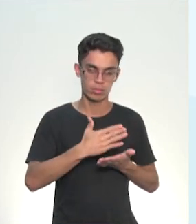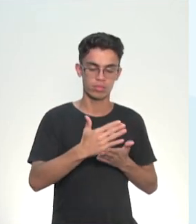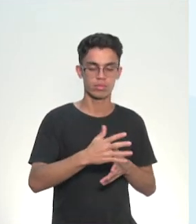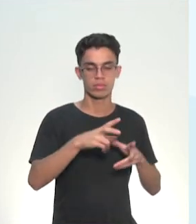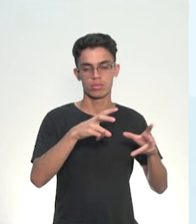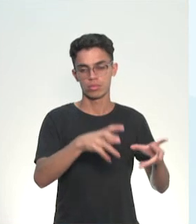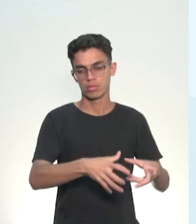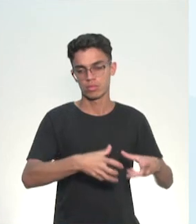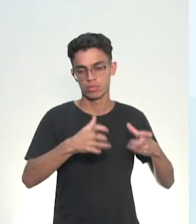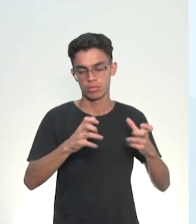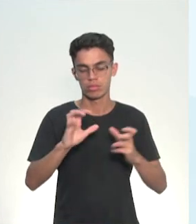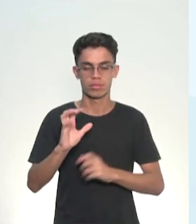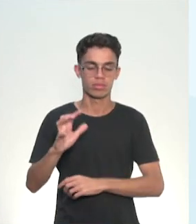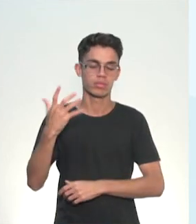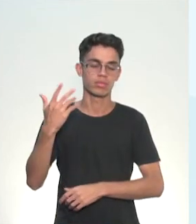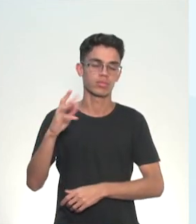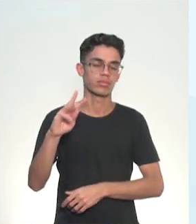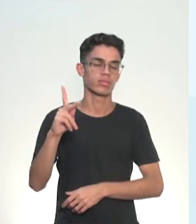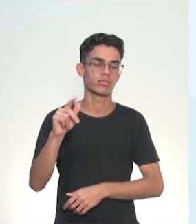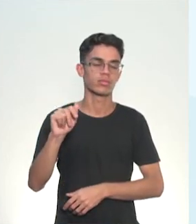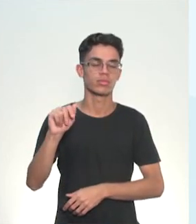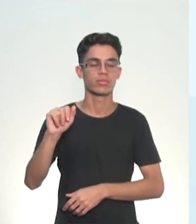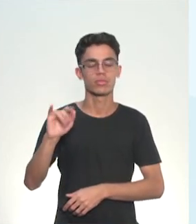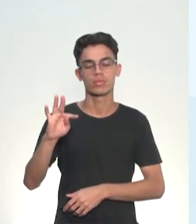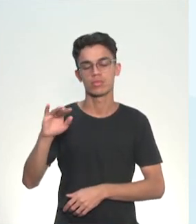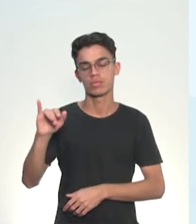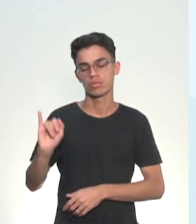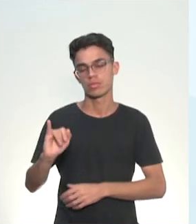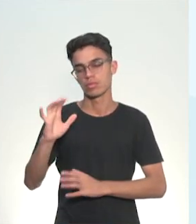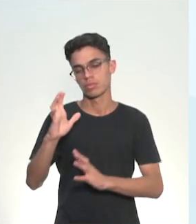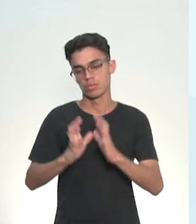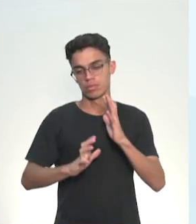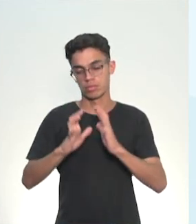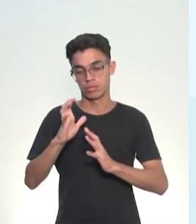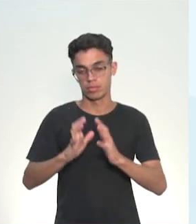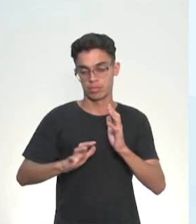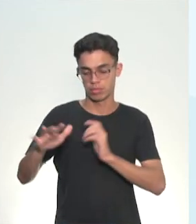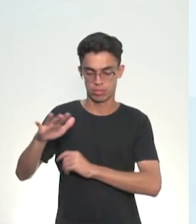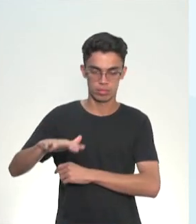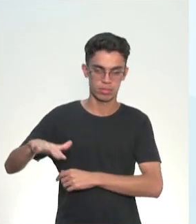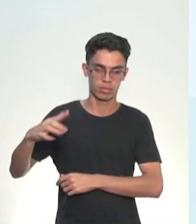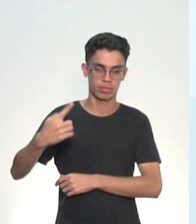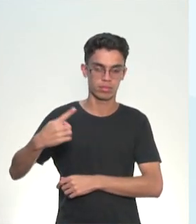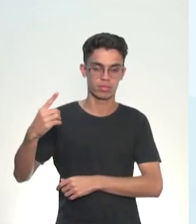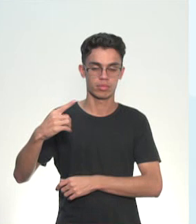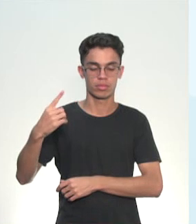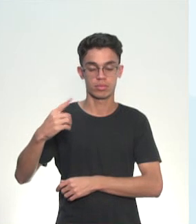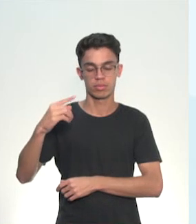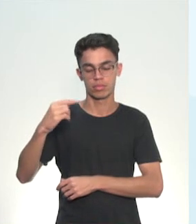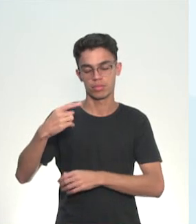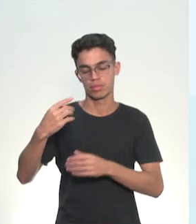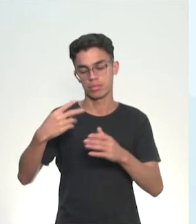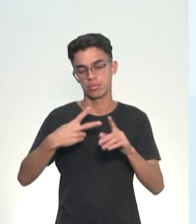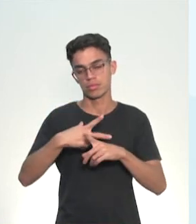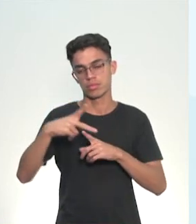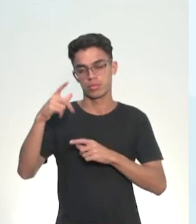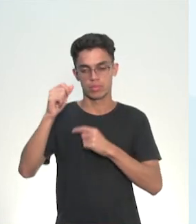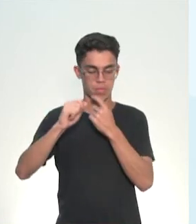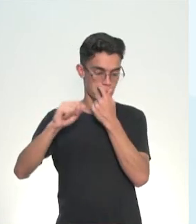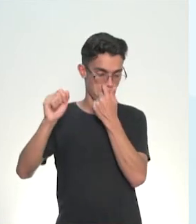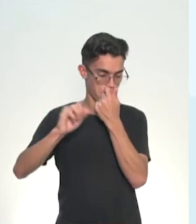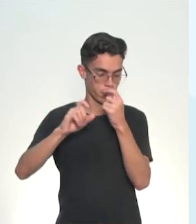de guerras no Haiti, que resulta na vitória dos haitianos, né? Então, além de ser o primeiro país a se tornar independente, é um